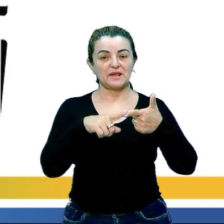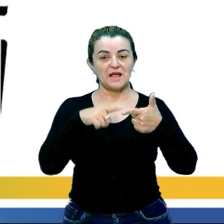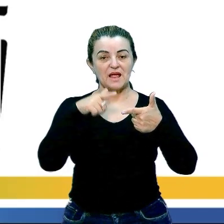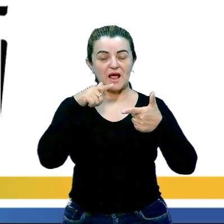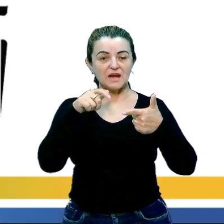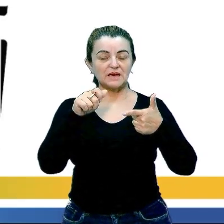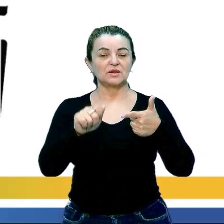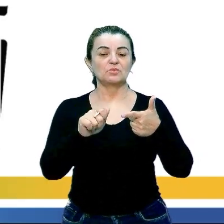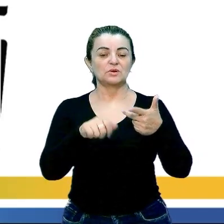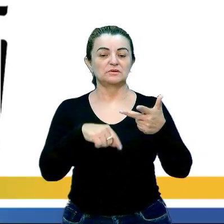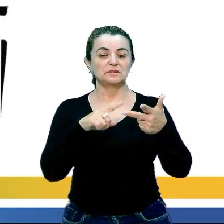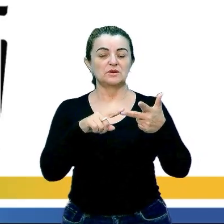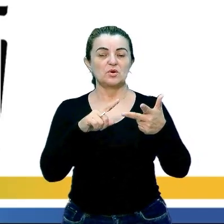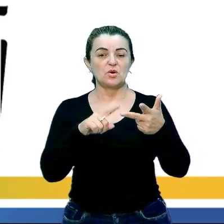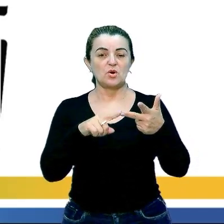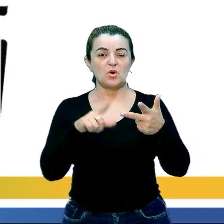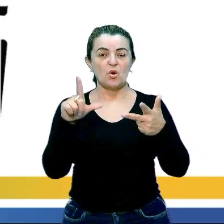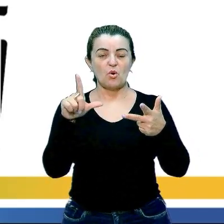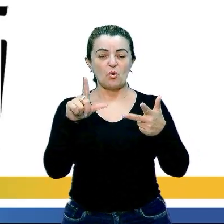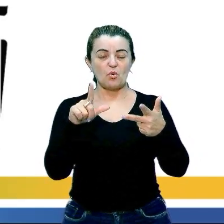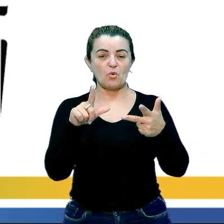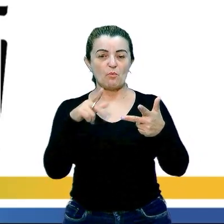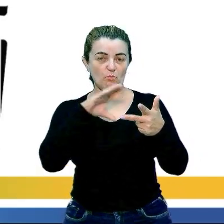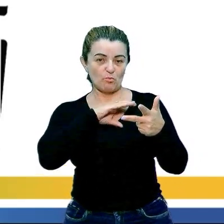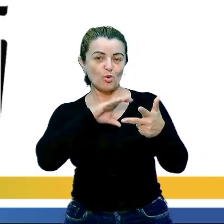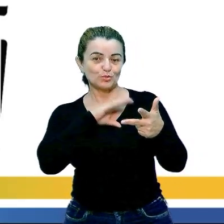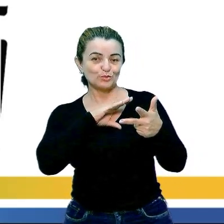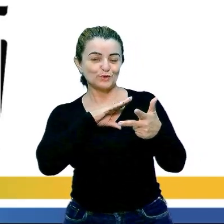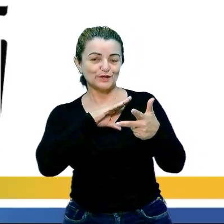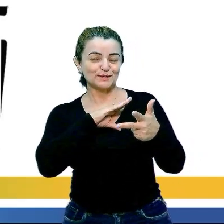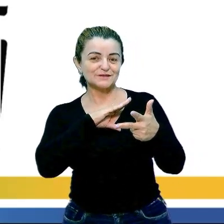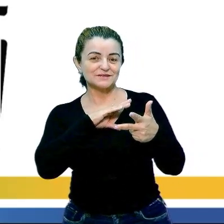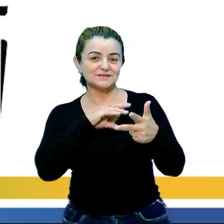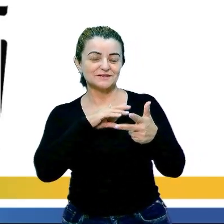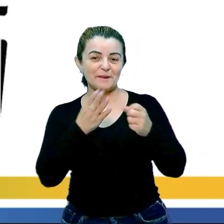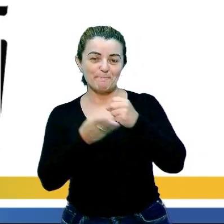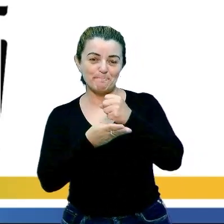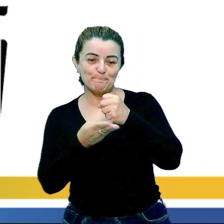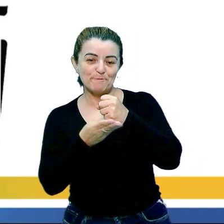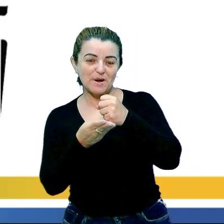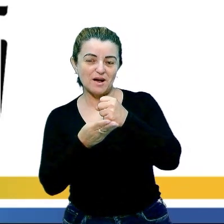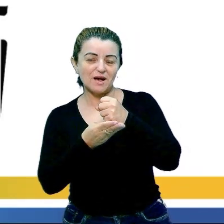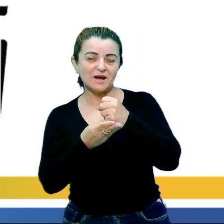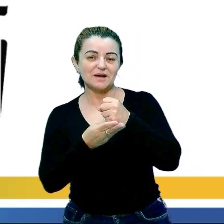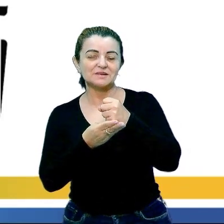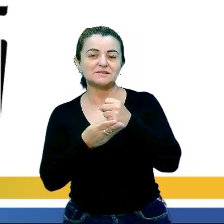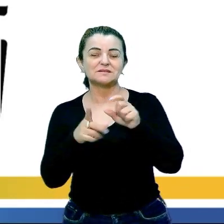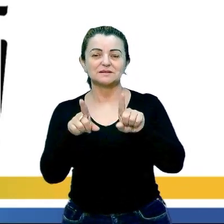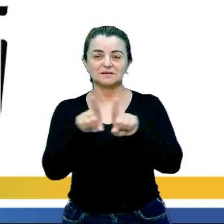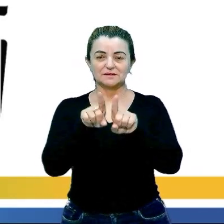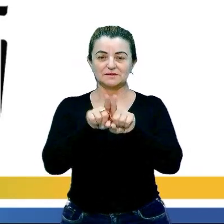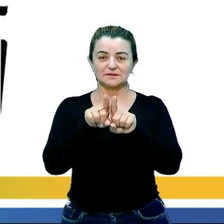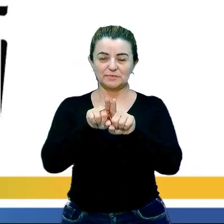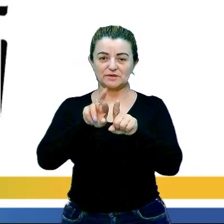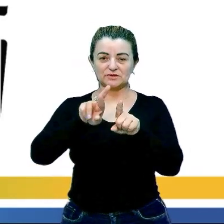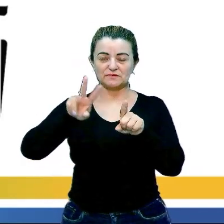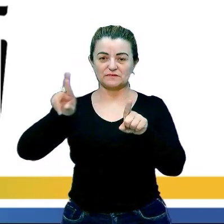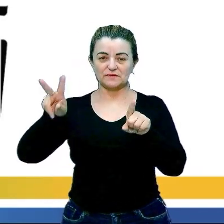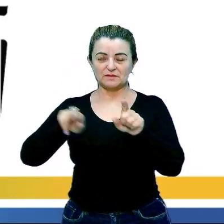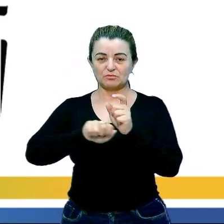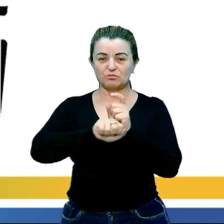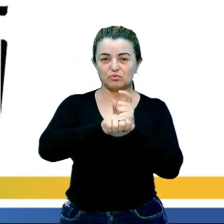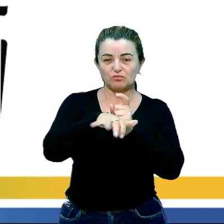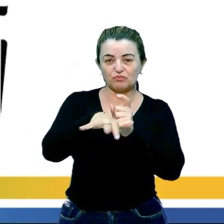né? O latim, né? A nossa língua portuguesa, assim como outras línguas também, né, se derivam,